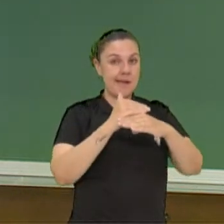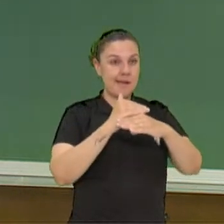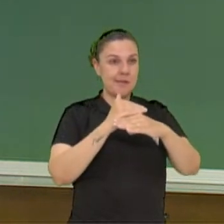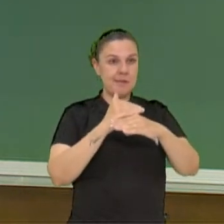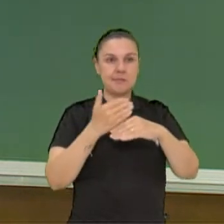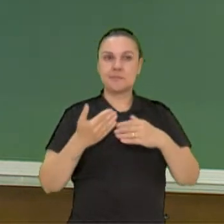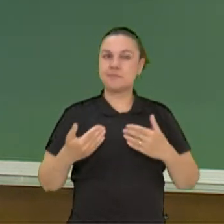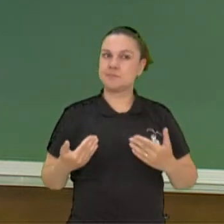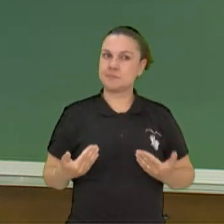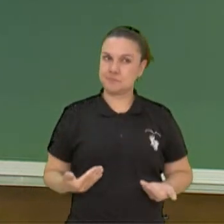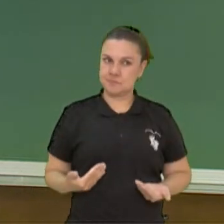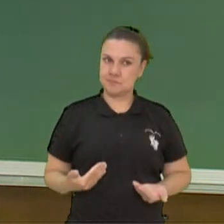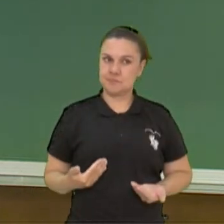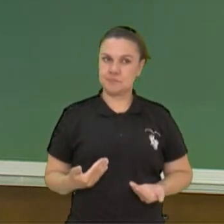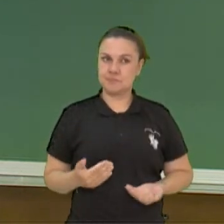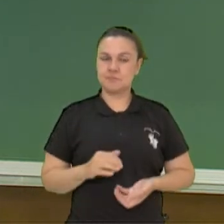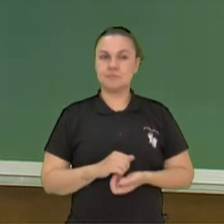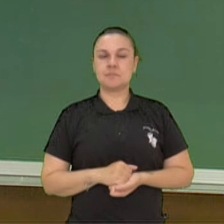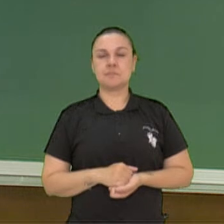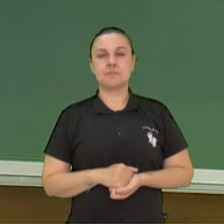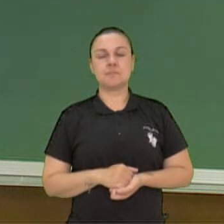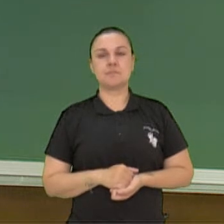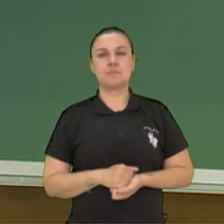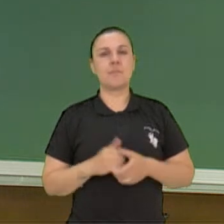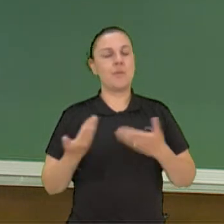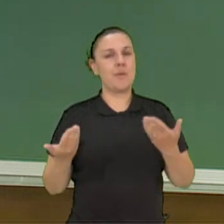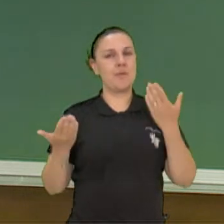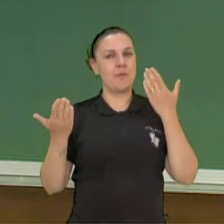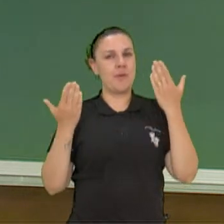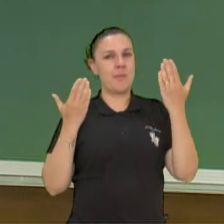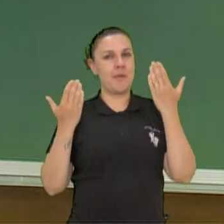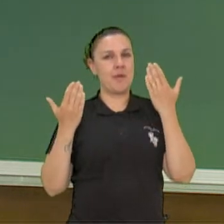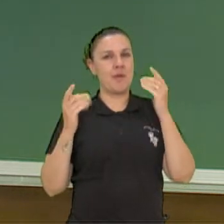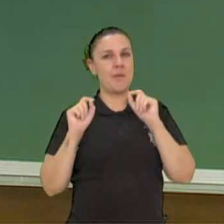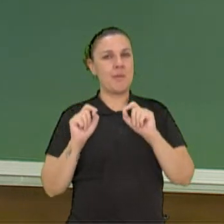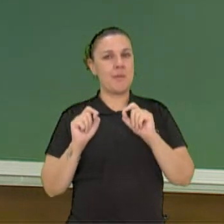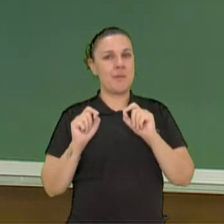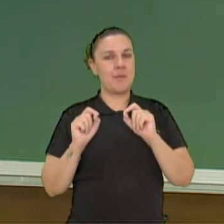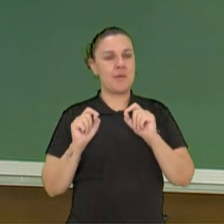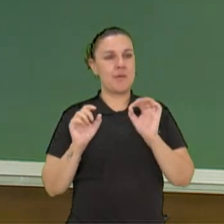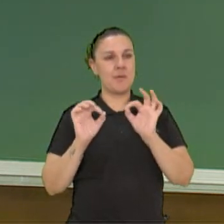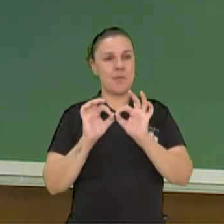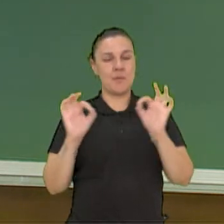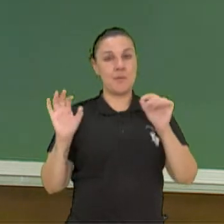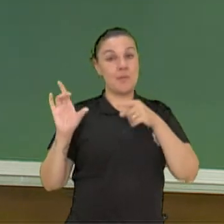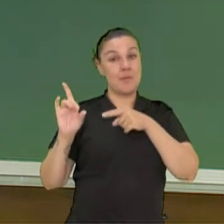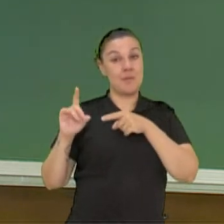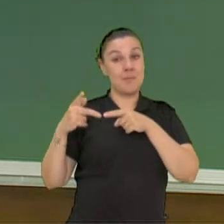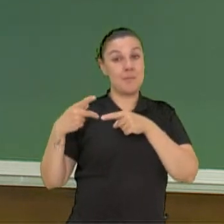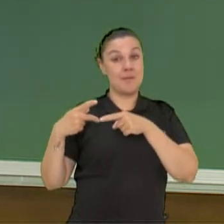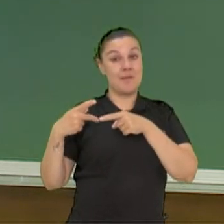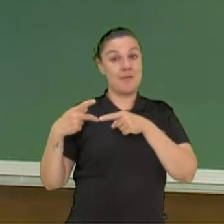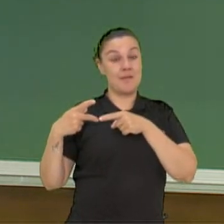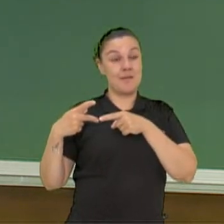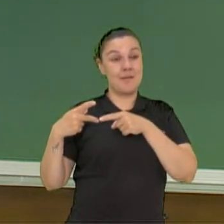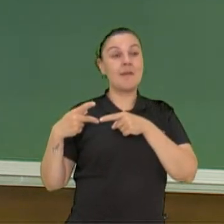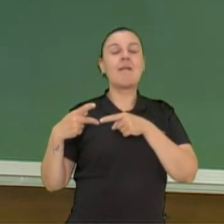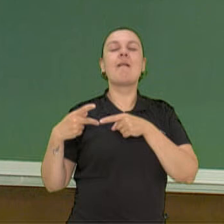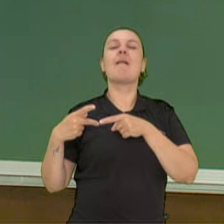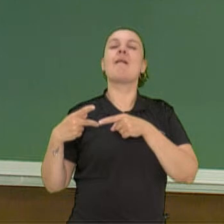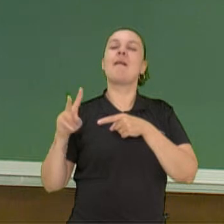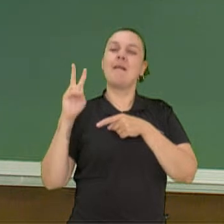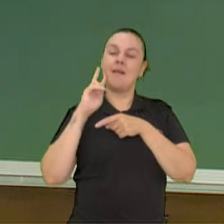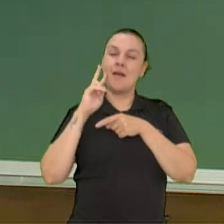né? Vamos para o B. O B, ele é um pouquinho mais complexo, porque ele pede